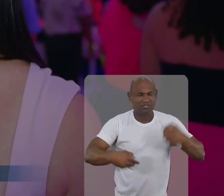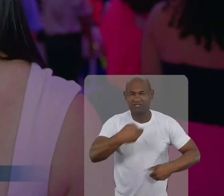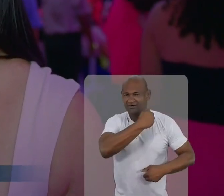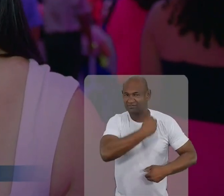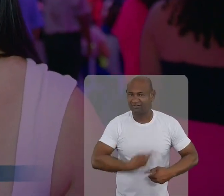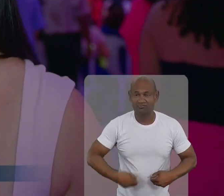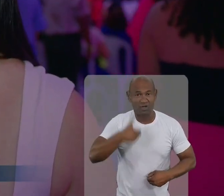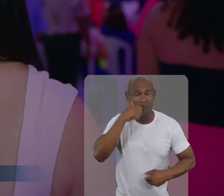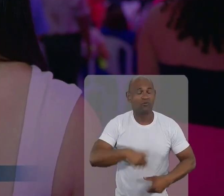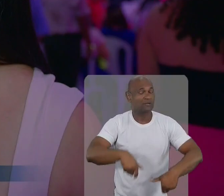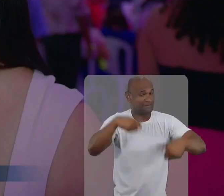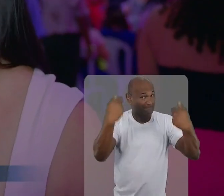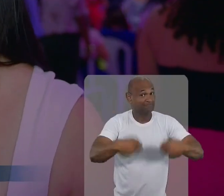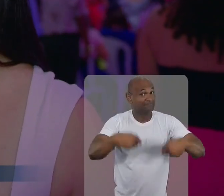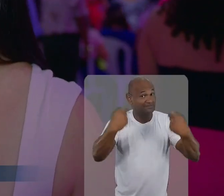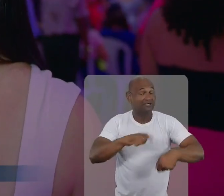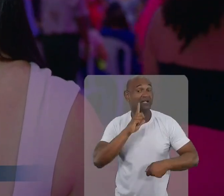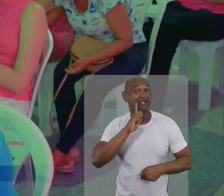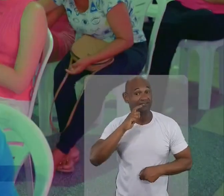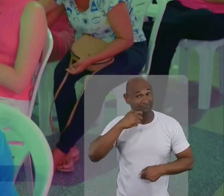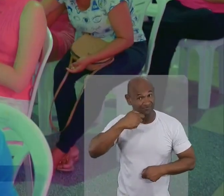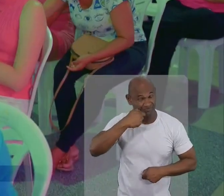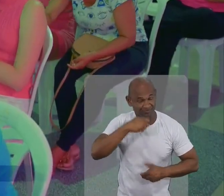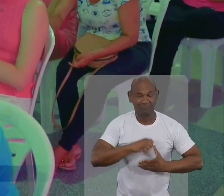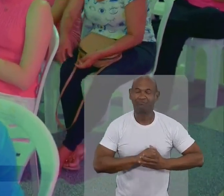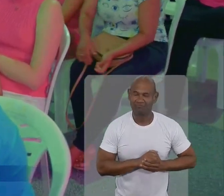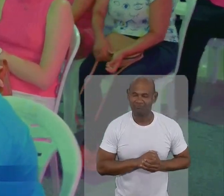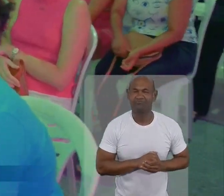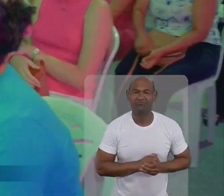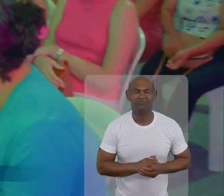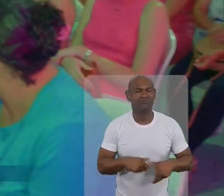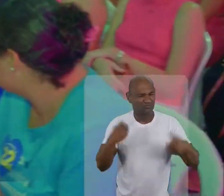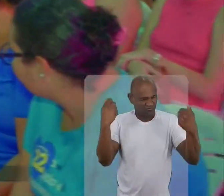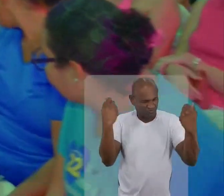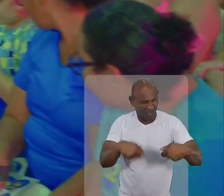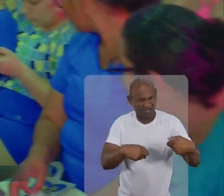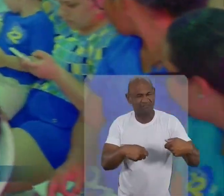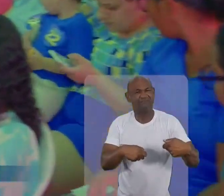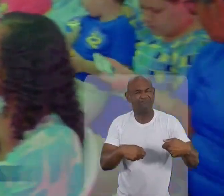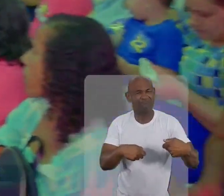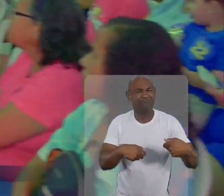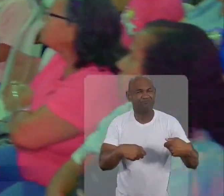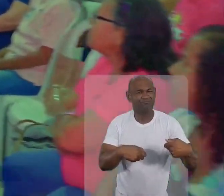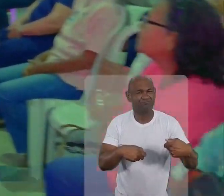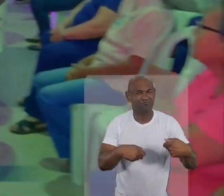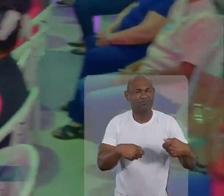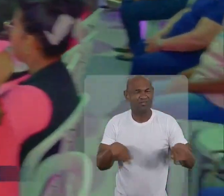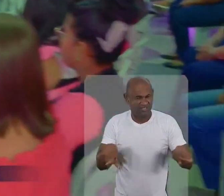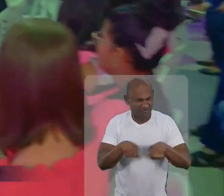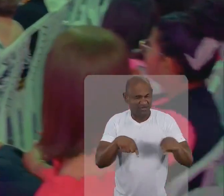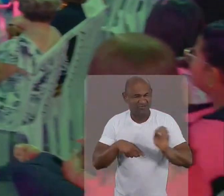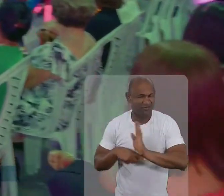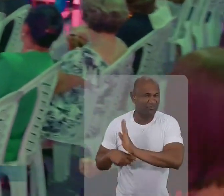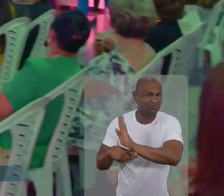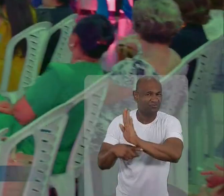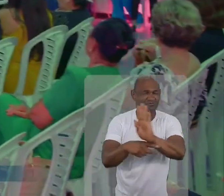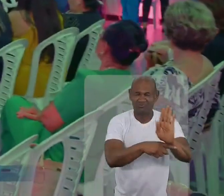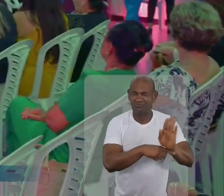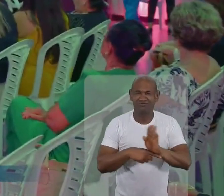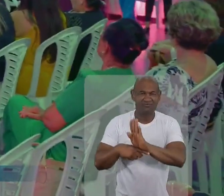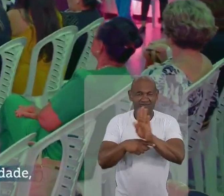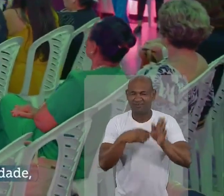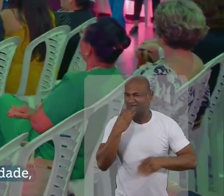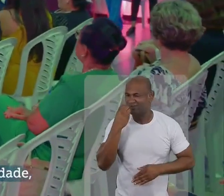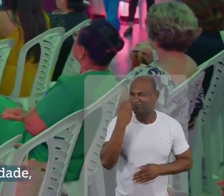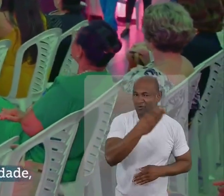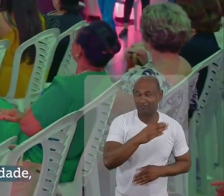que todas as mulheres necessitam em Aracaju vão ser totalmente viáveis, vão ser totalmente benéficas para todas